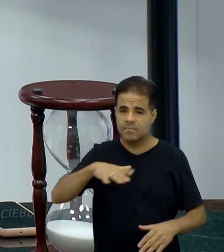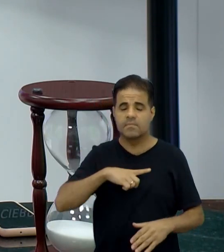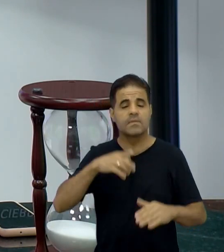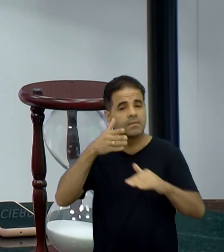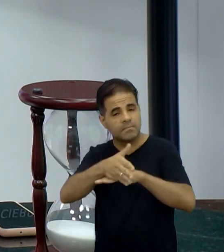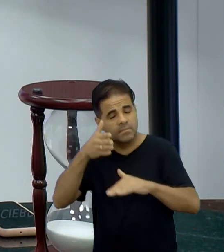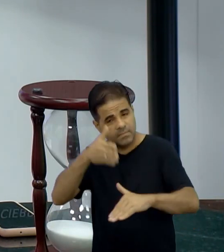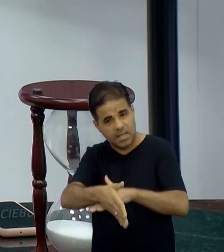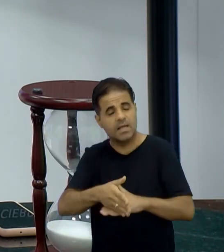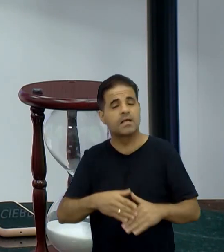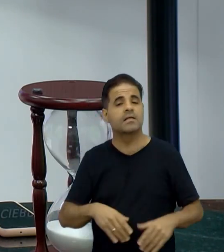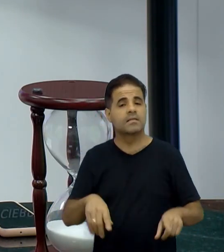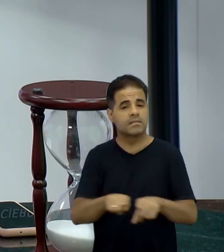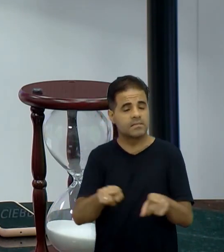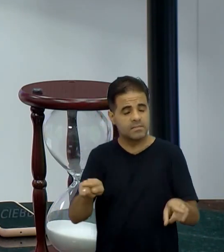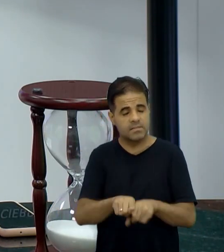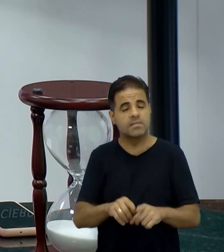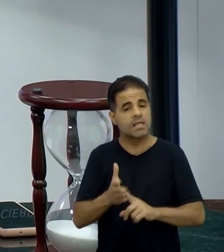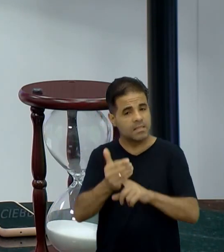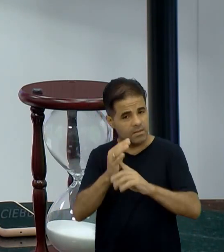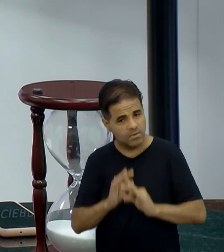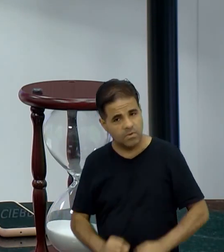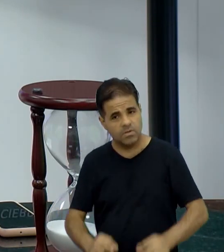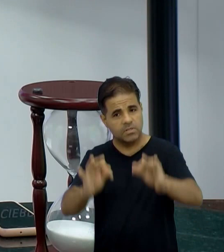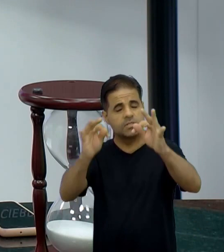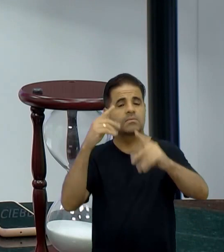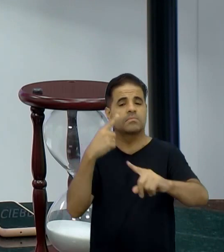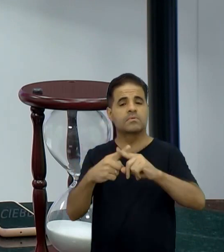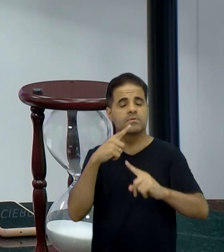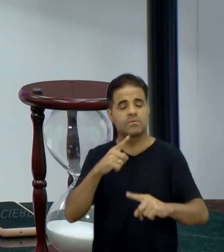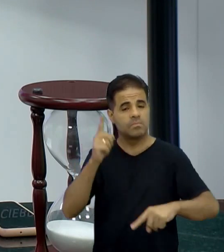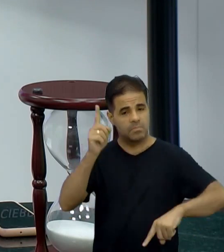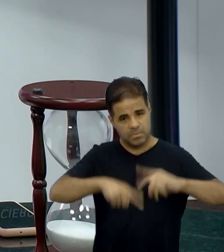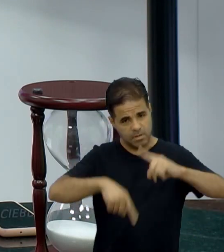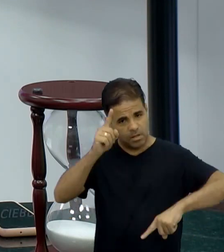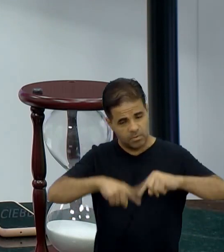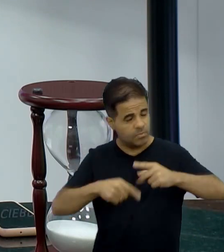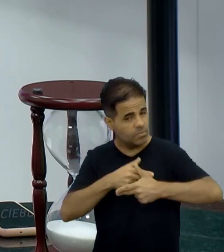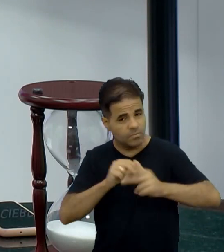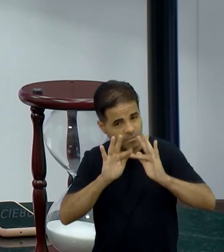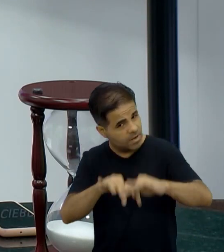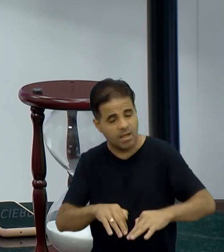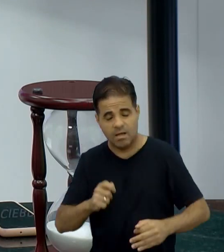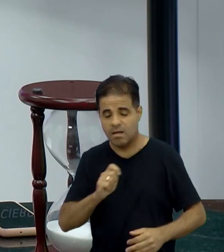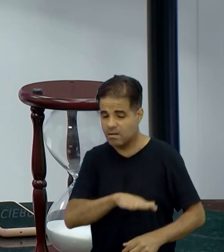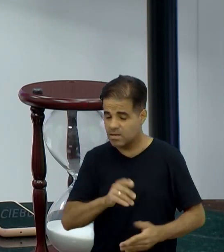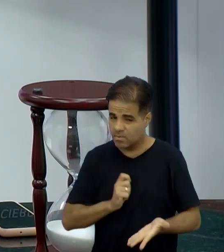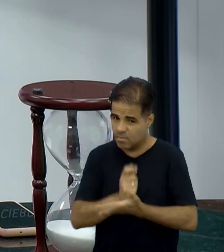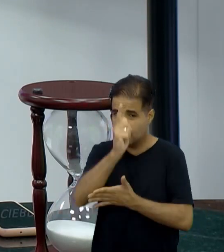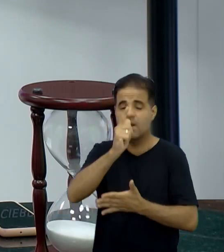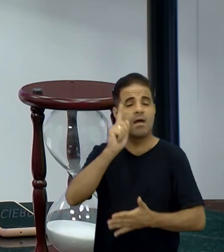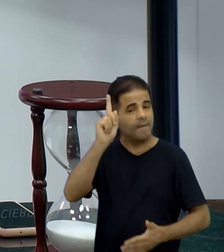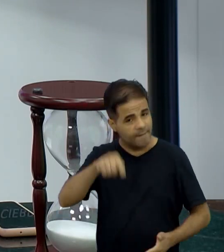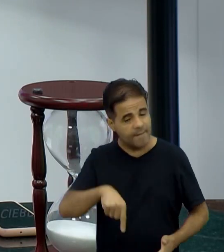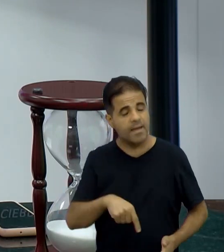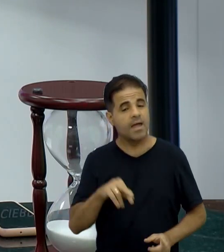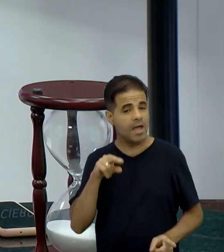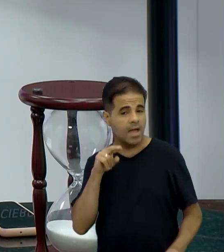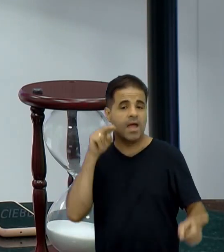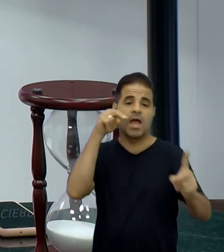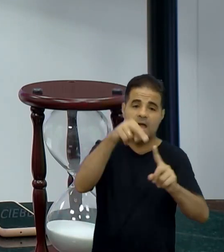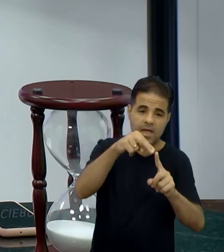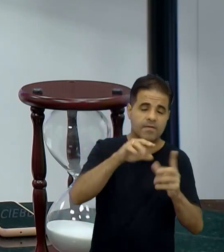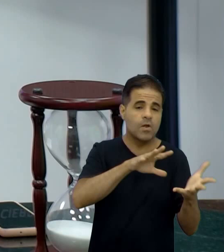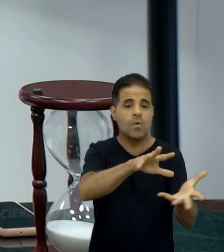participar da tecnologia, porque o produto final que a criança vai consumir precisa fazer referência